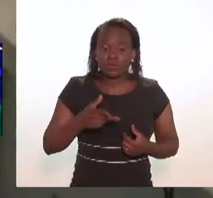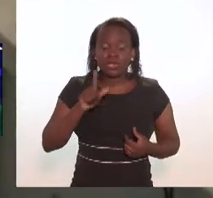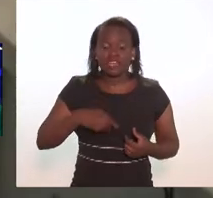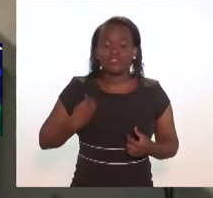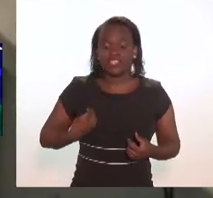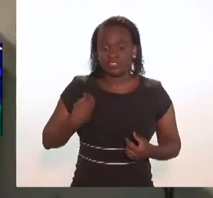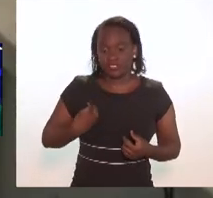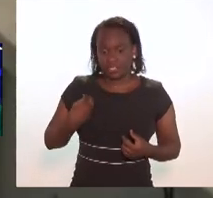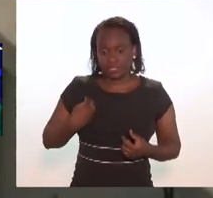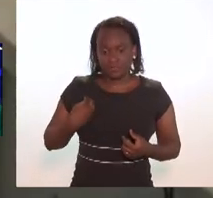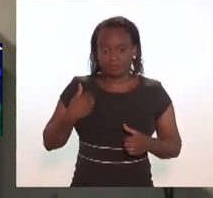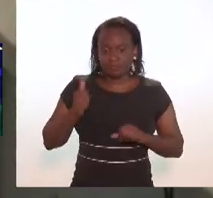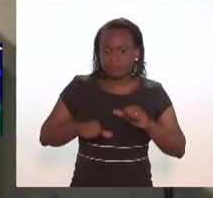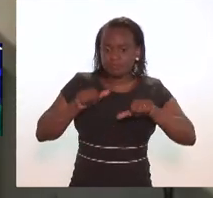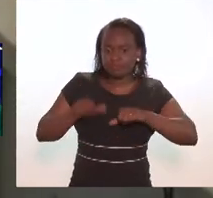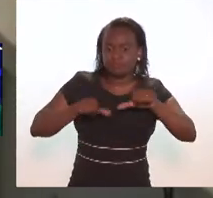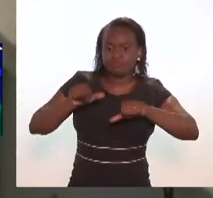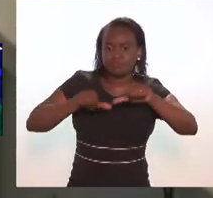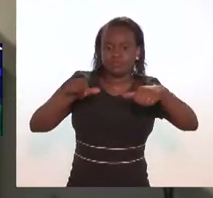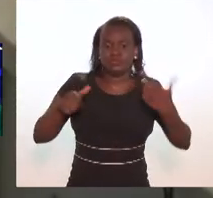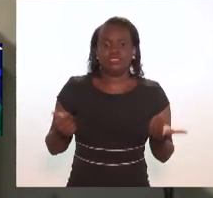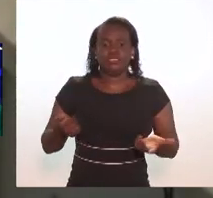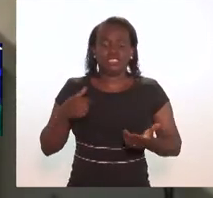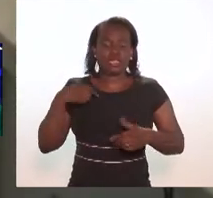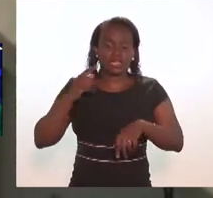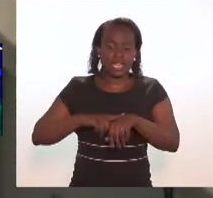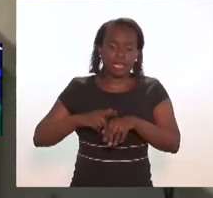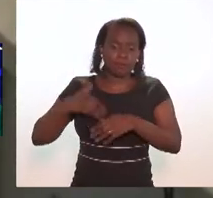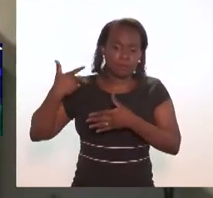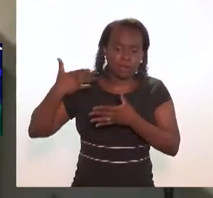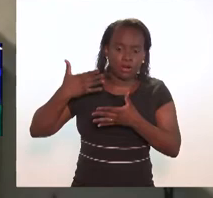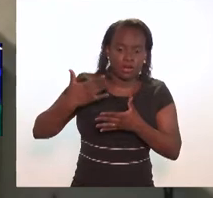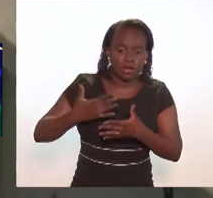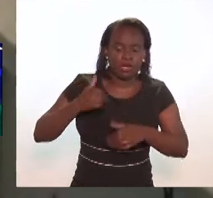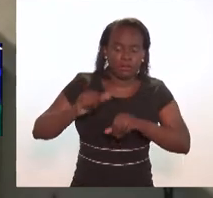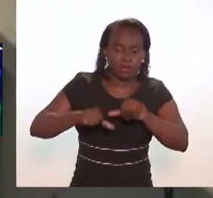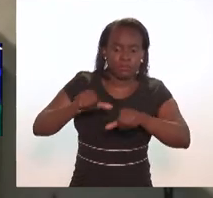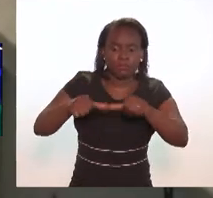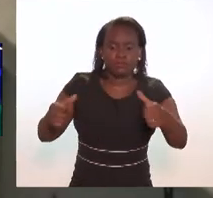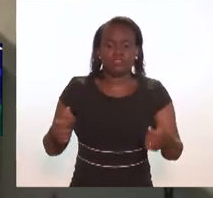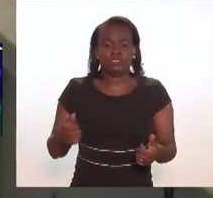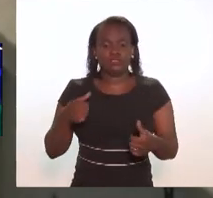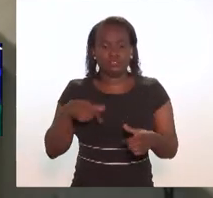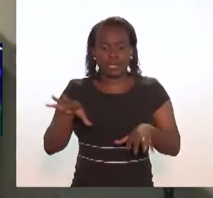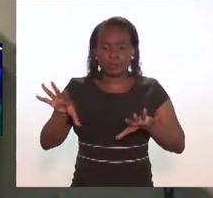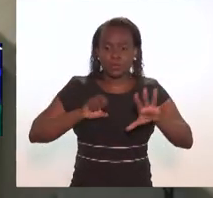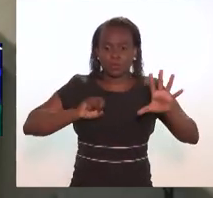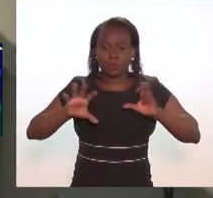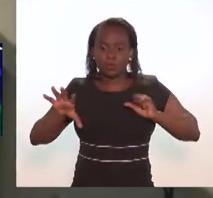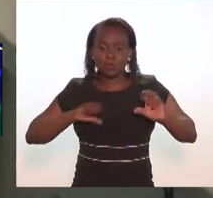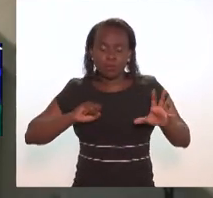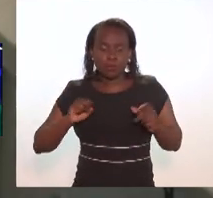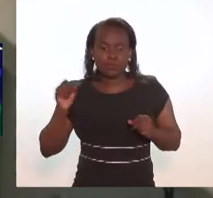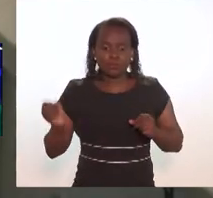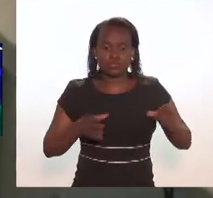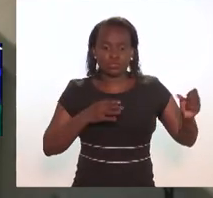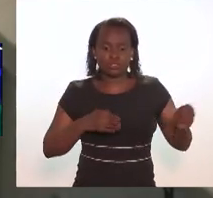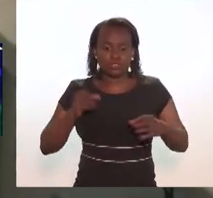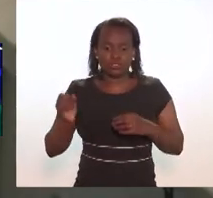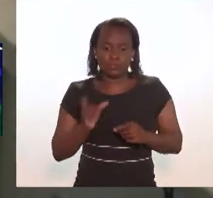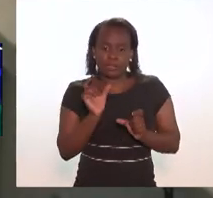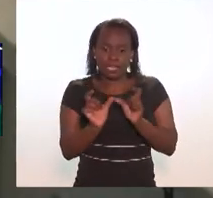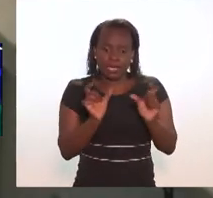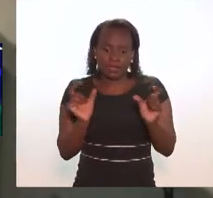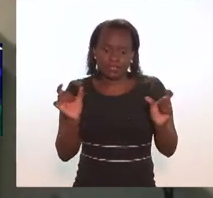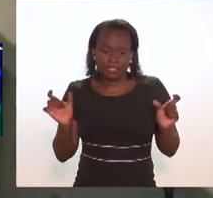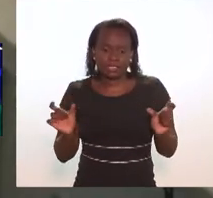viva e, ao longo do tempo, ela vai adquirindo novos